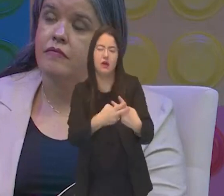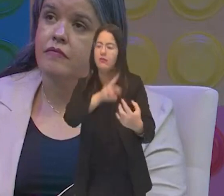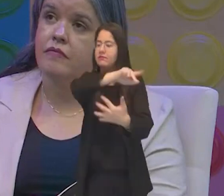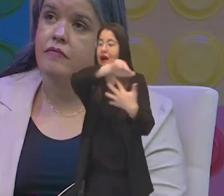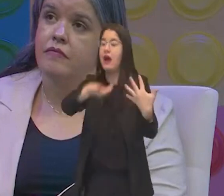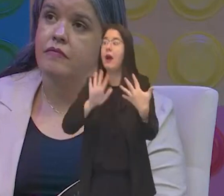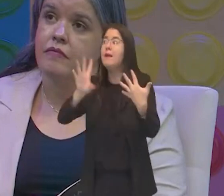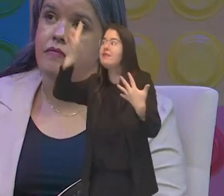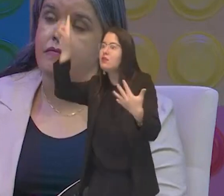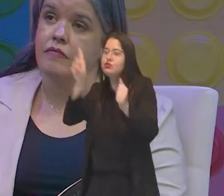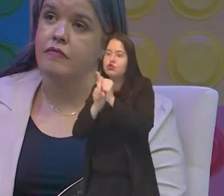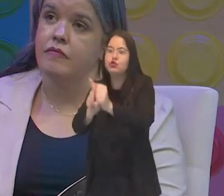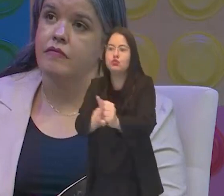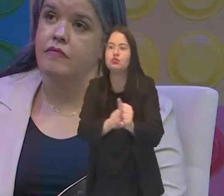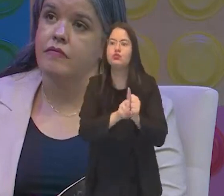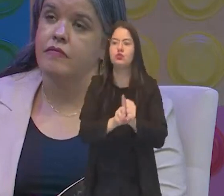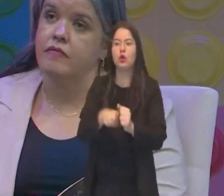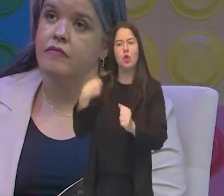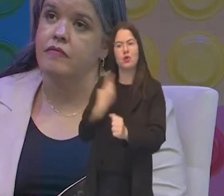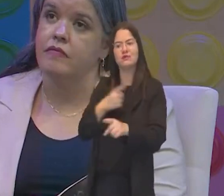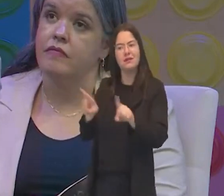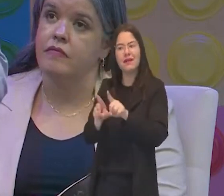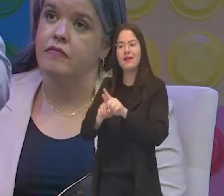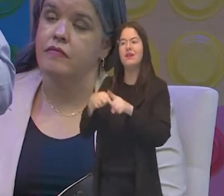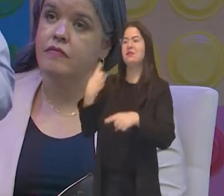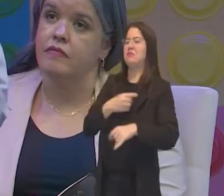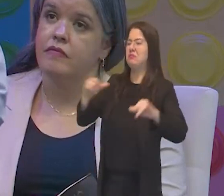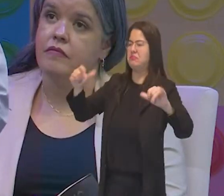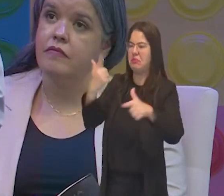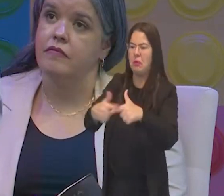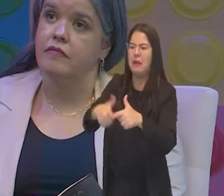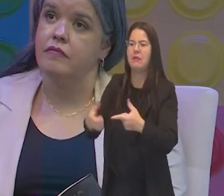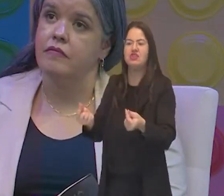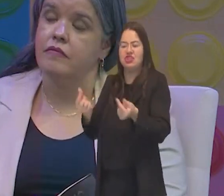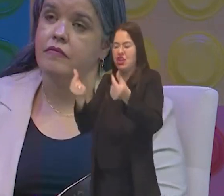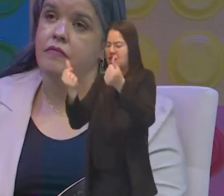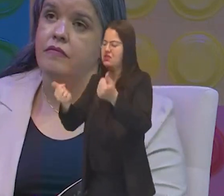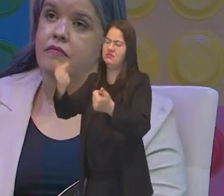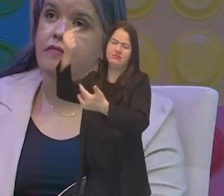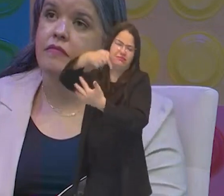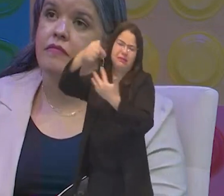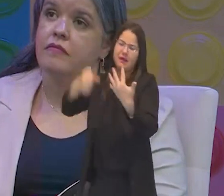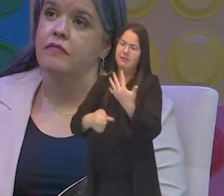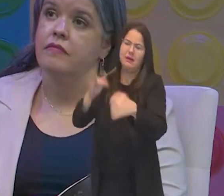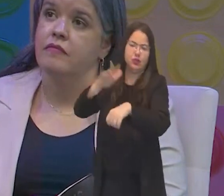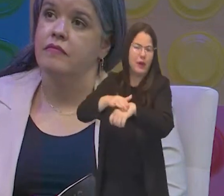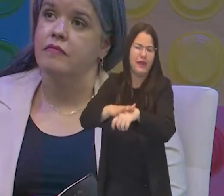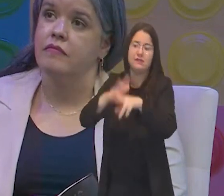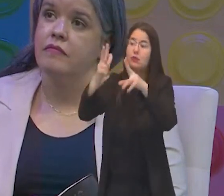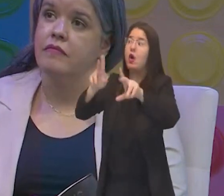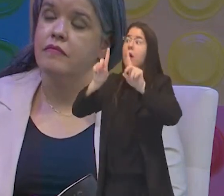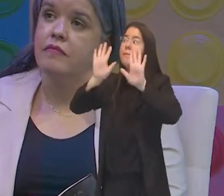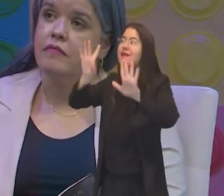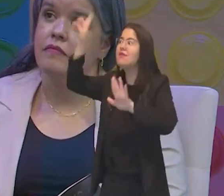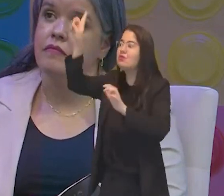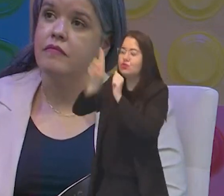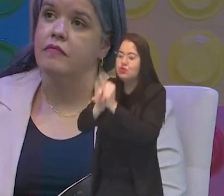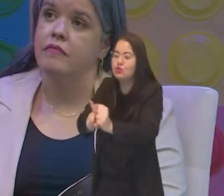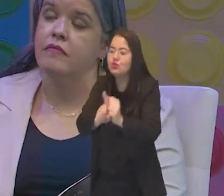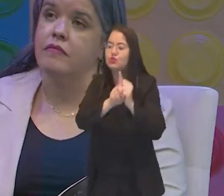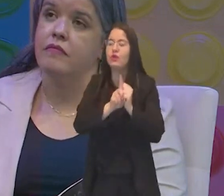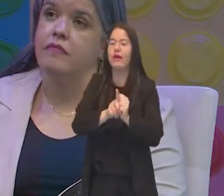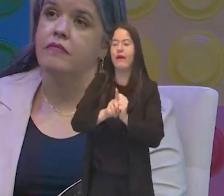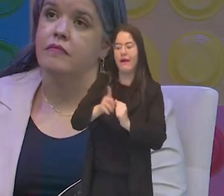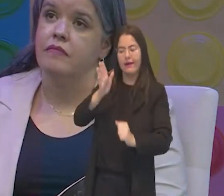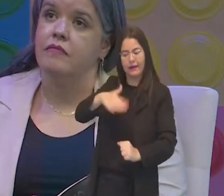conosco. Situações financeiras, mas Deus está conosco. Crianças também